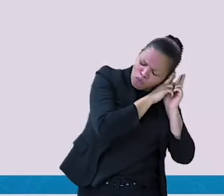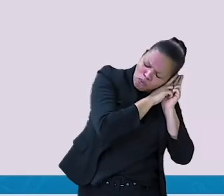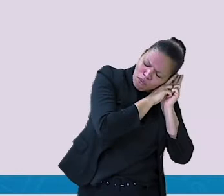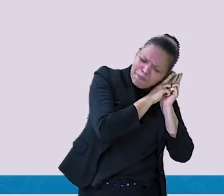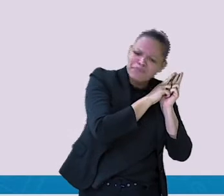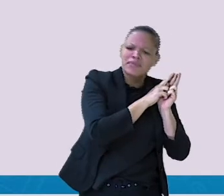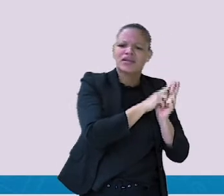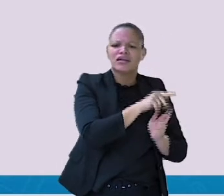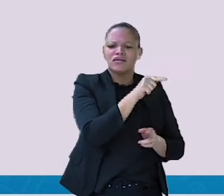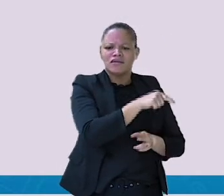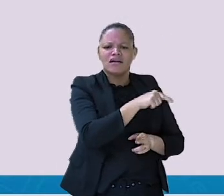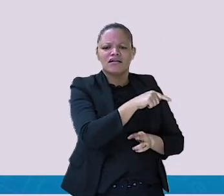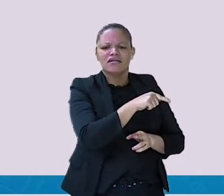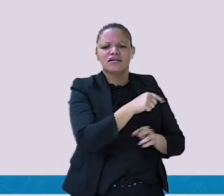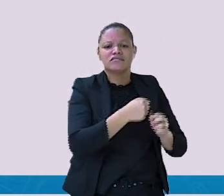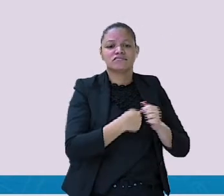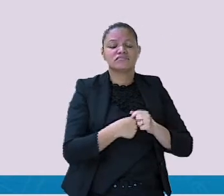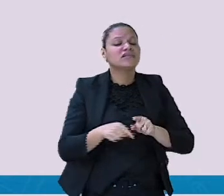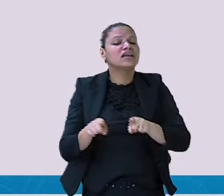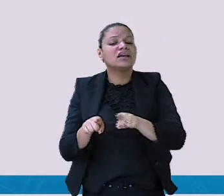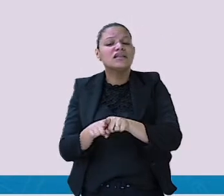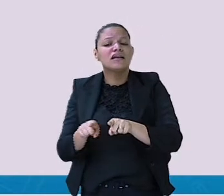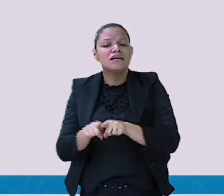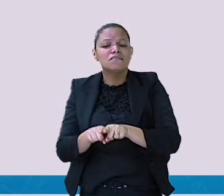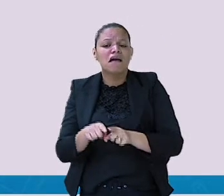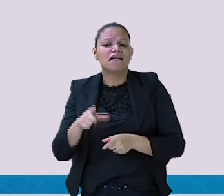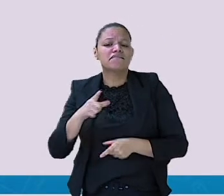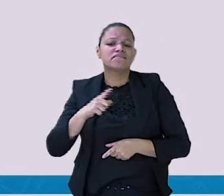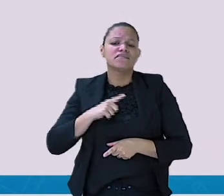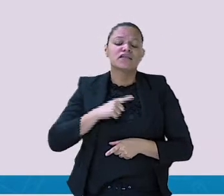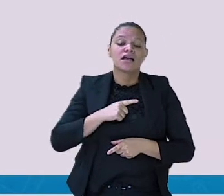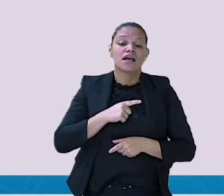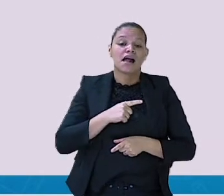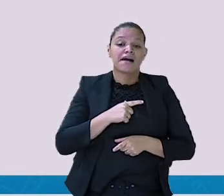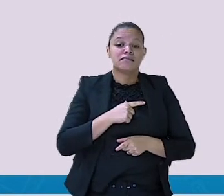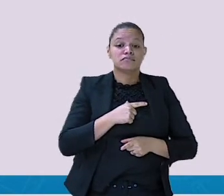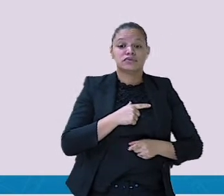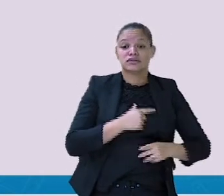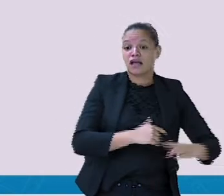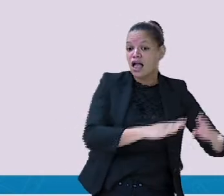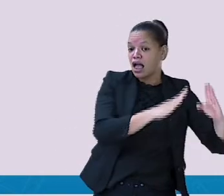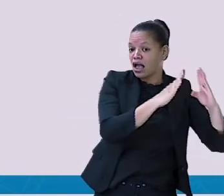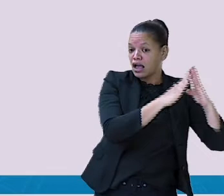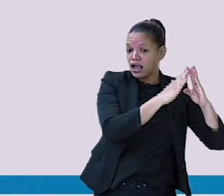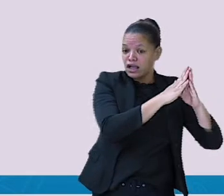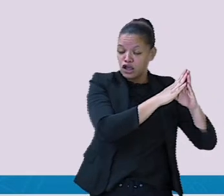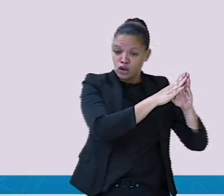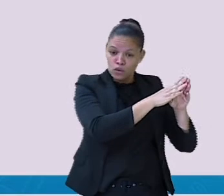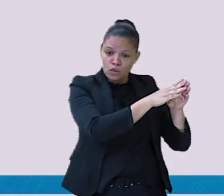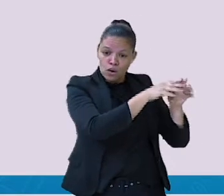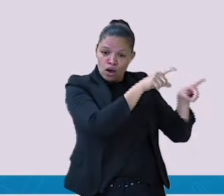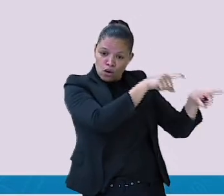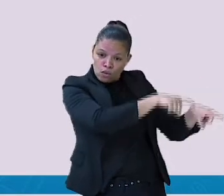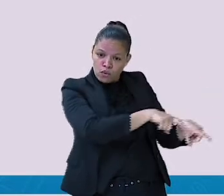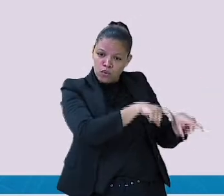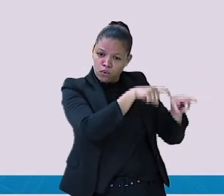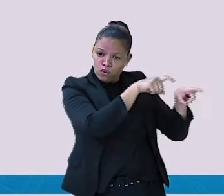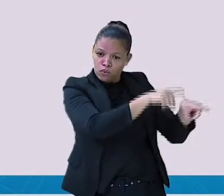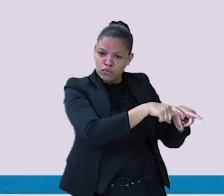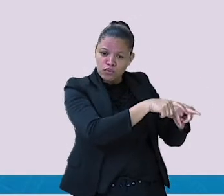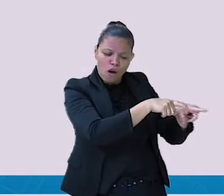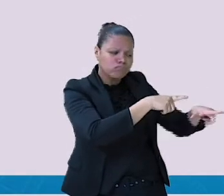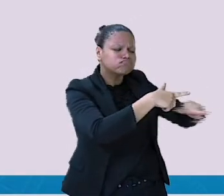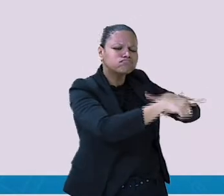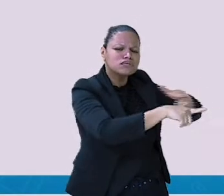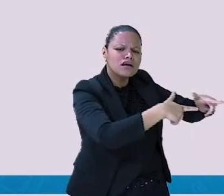as roças, né? Ali eles plantavam as comidas que eles poderiam fazer durante o dia. Então, muitas verduras, então eles